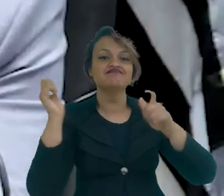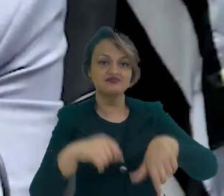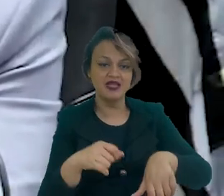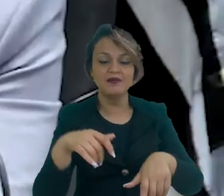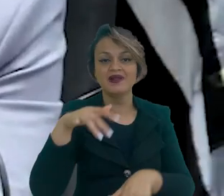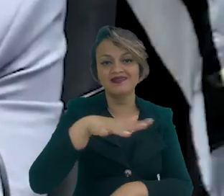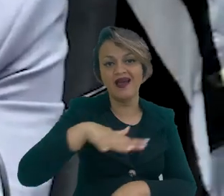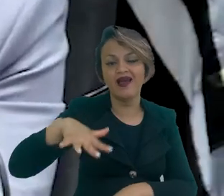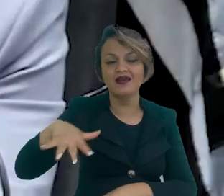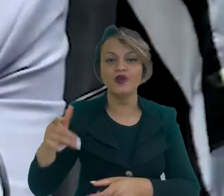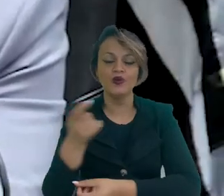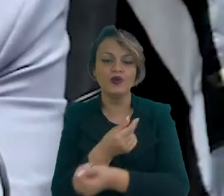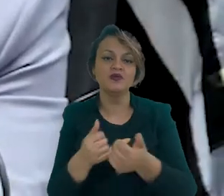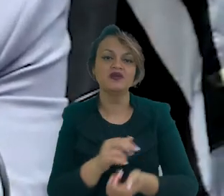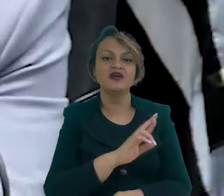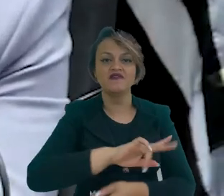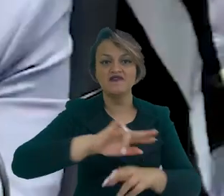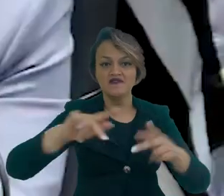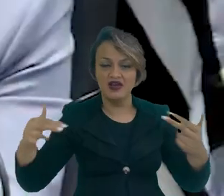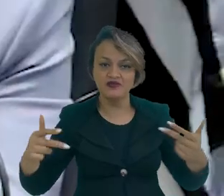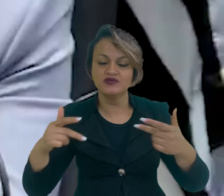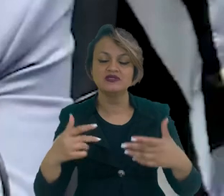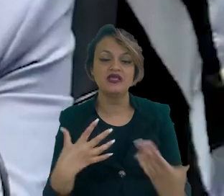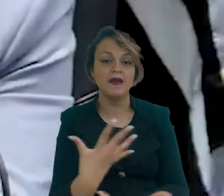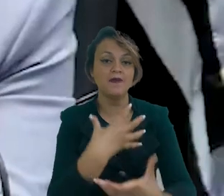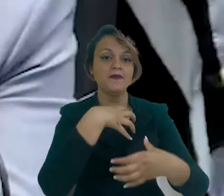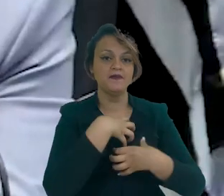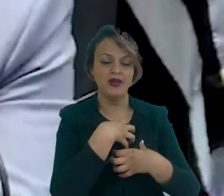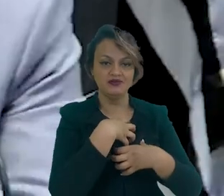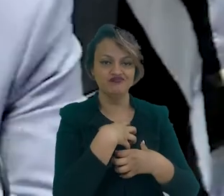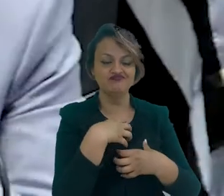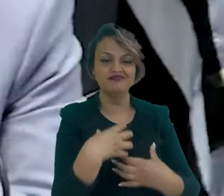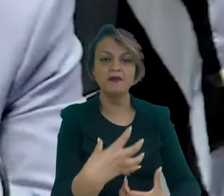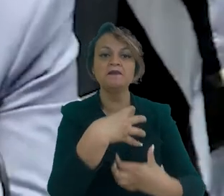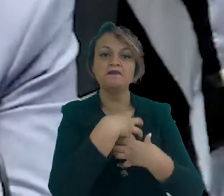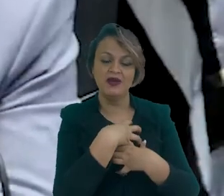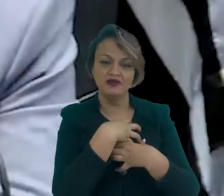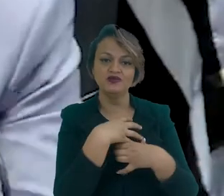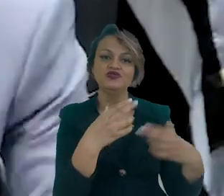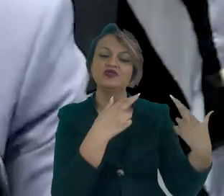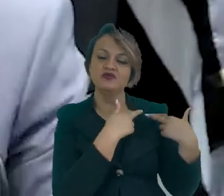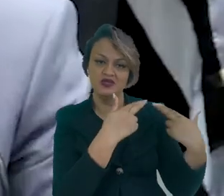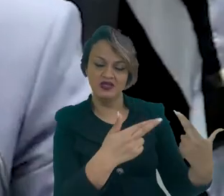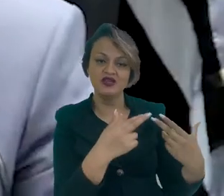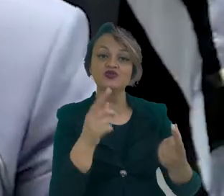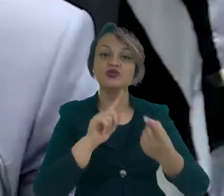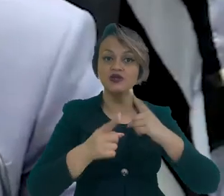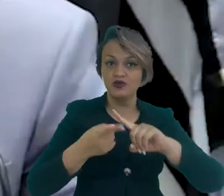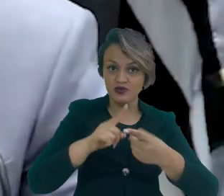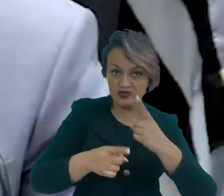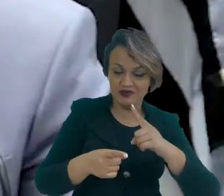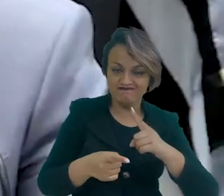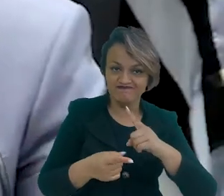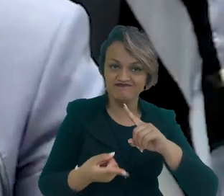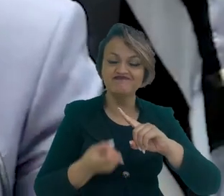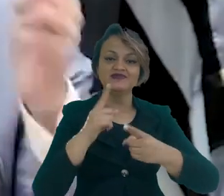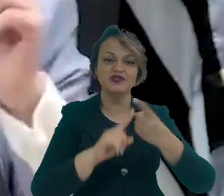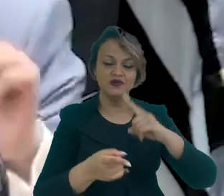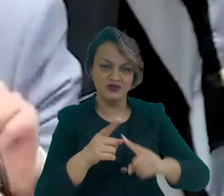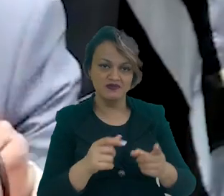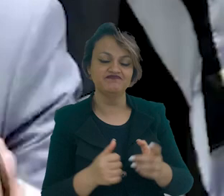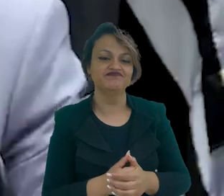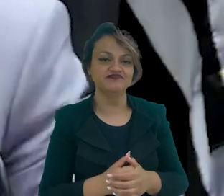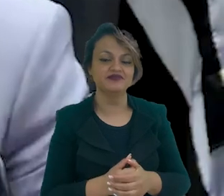mesmo fenômeno poderia ter em setores econômicos diversos maior impacto do ponto de vista responde de responsabilidade